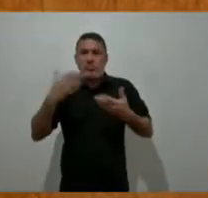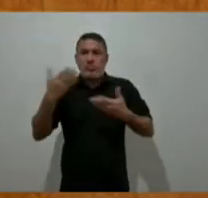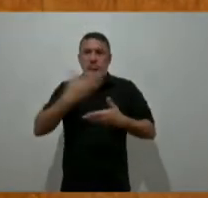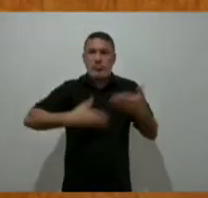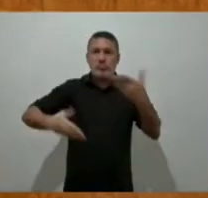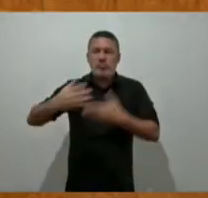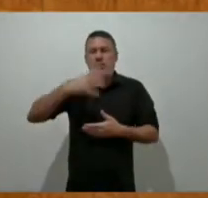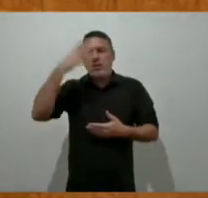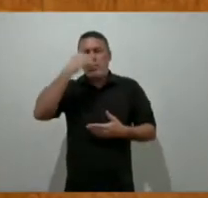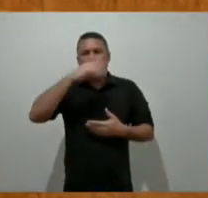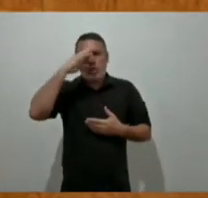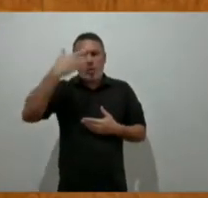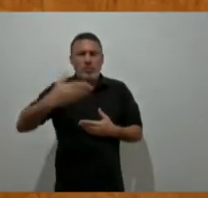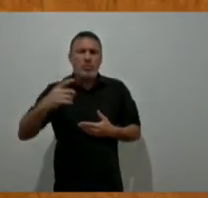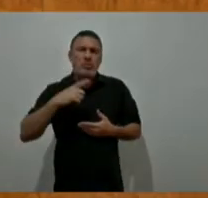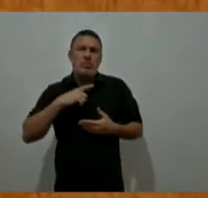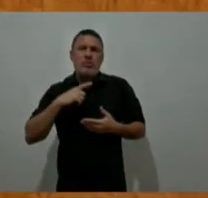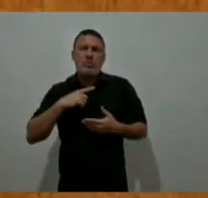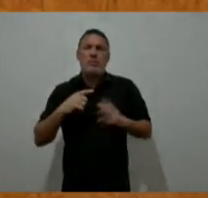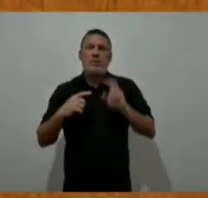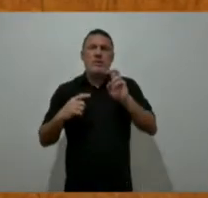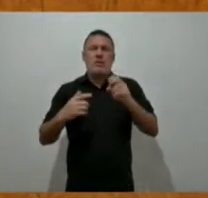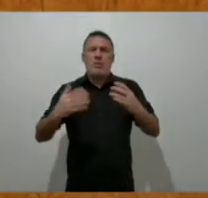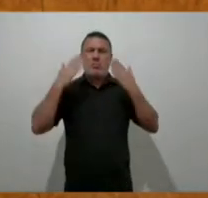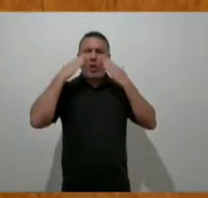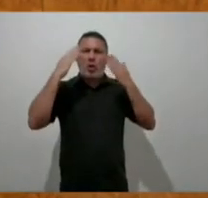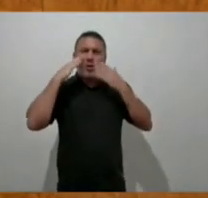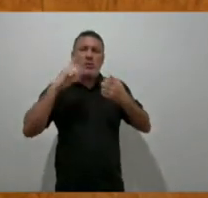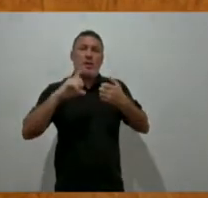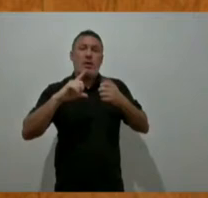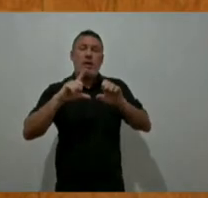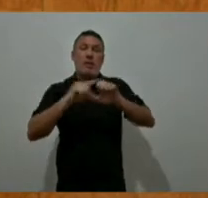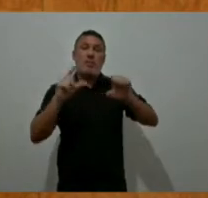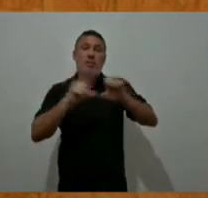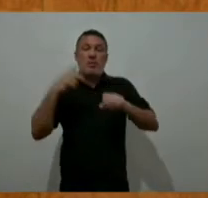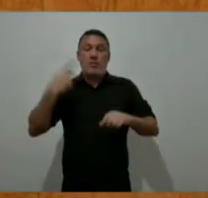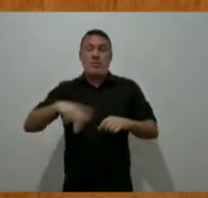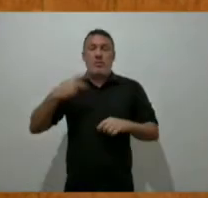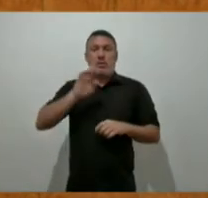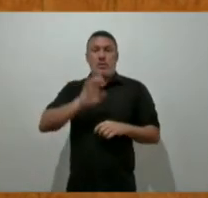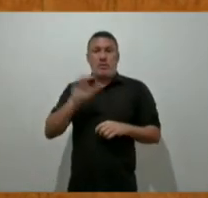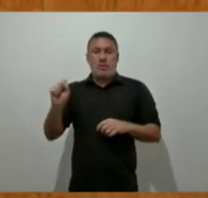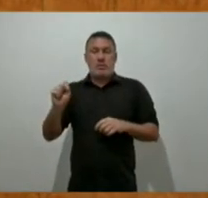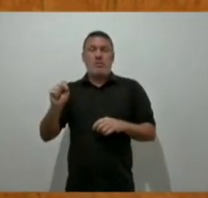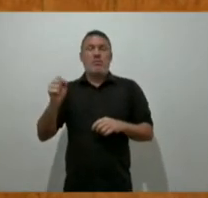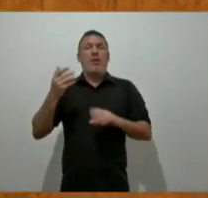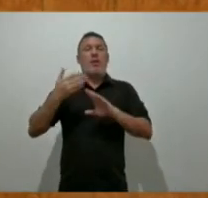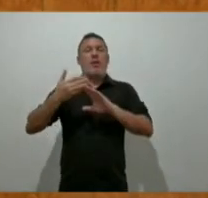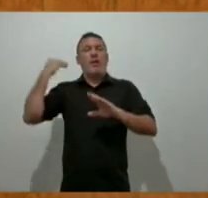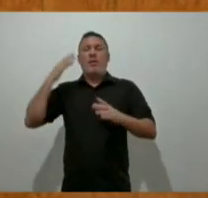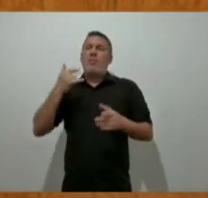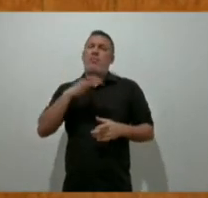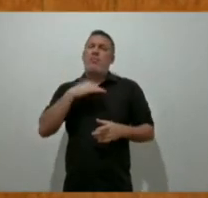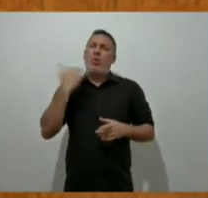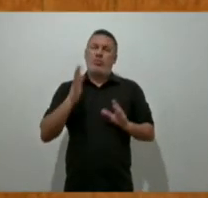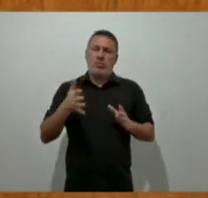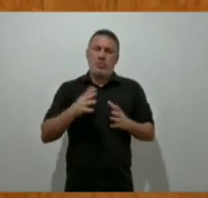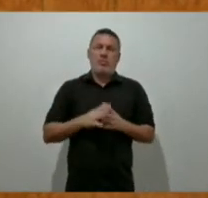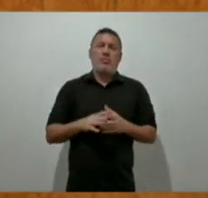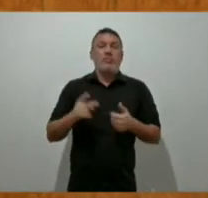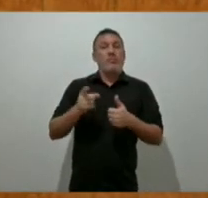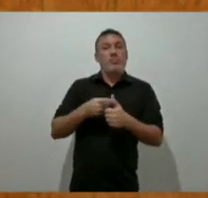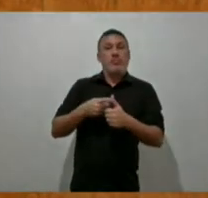notáveis empreendedores em terras capixabas e que infelizmente não estão mais aqui conosco. Nossos ilustres Camilo Cola,